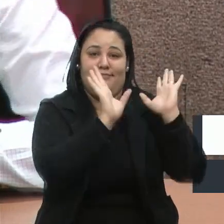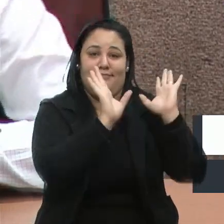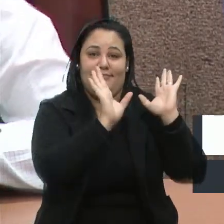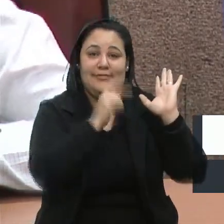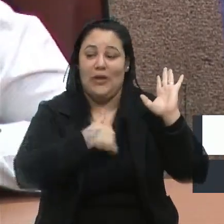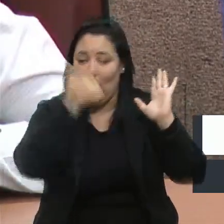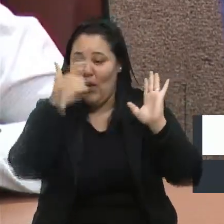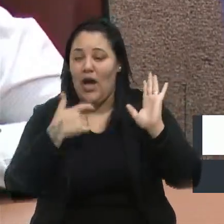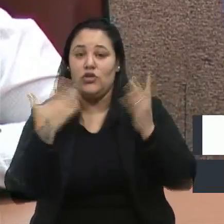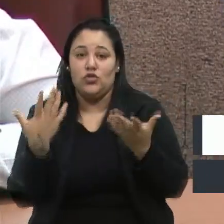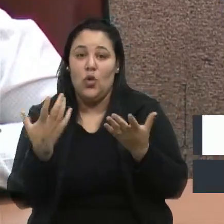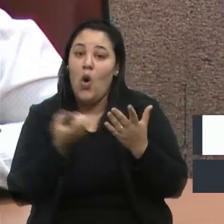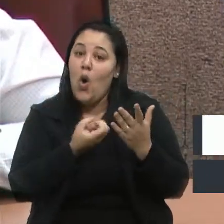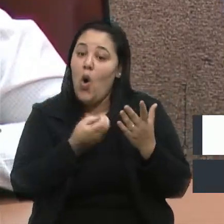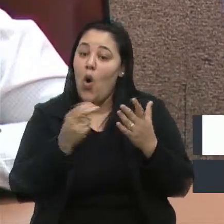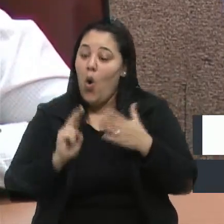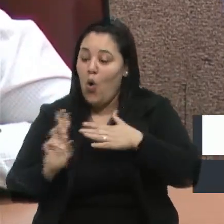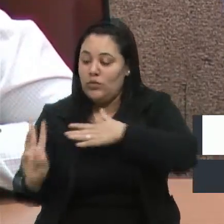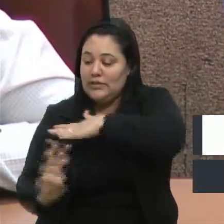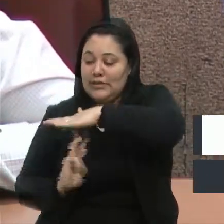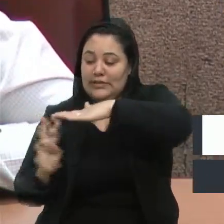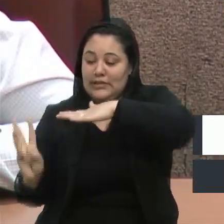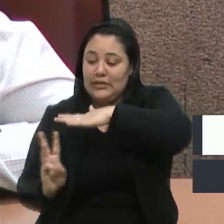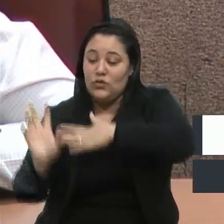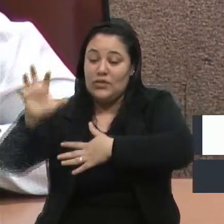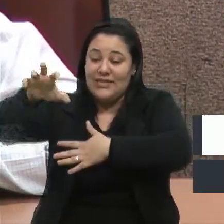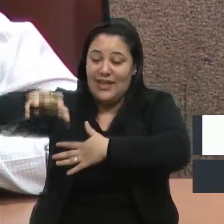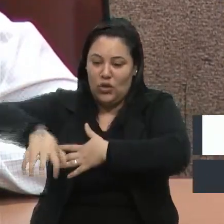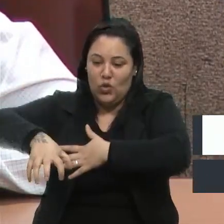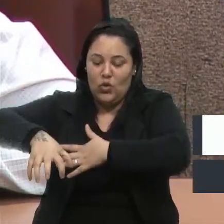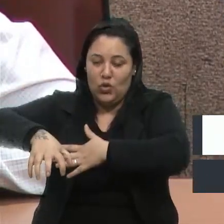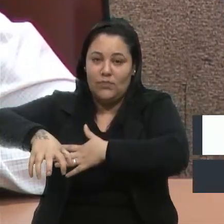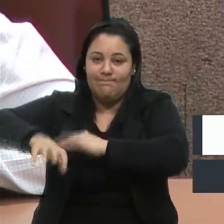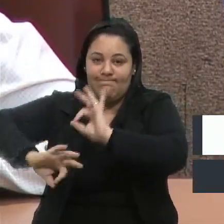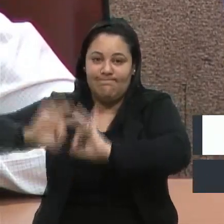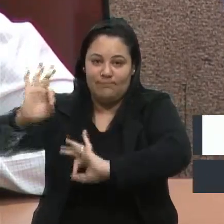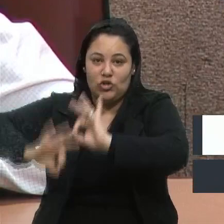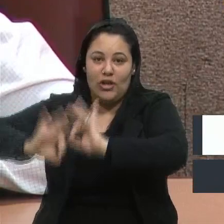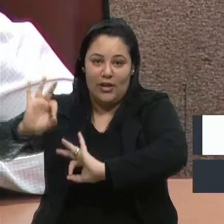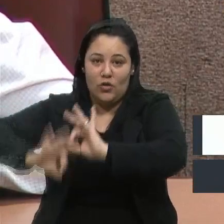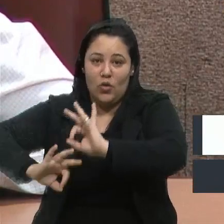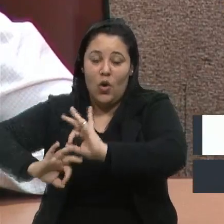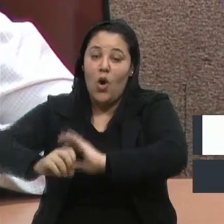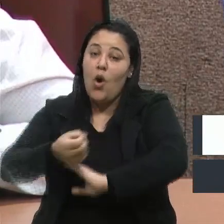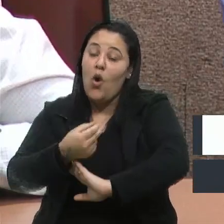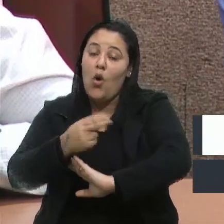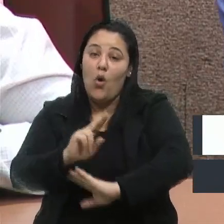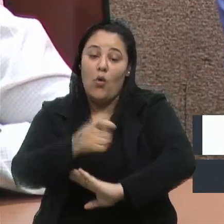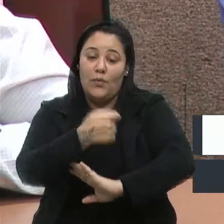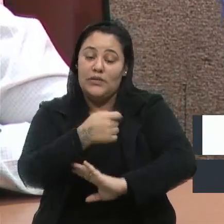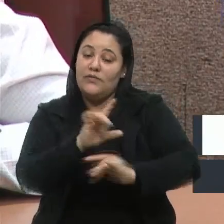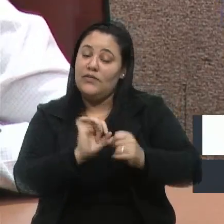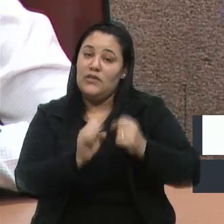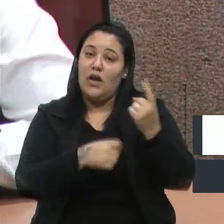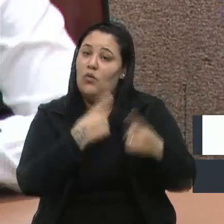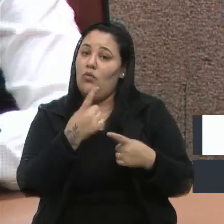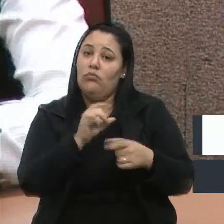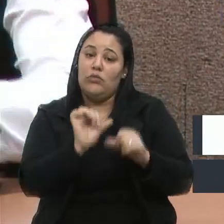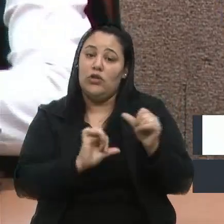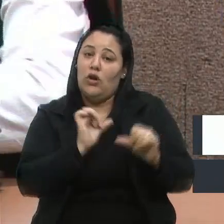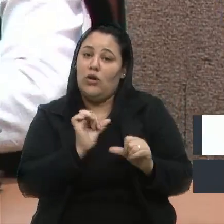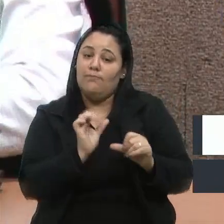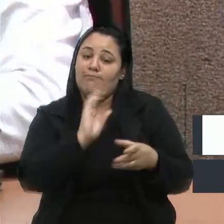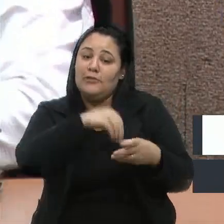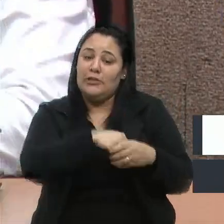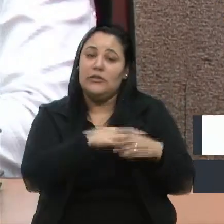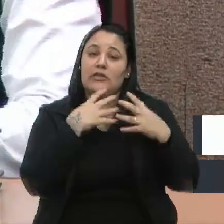ou terceiriza a situação dos projetos, né, a questão dos projetos, ou tem que fazer uma modificação na secretaria, e